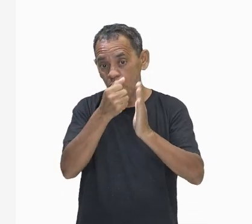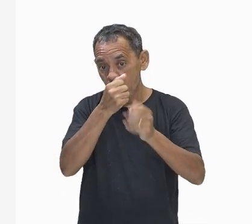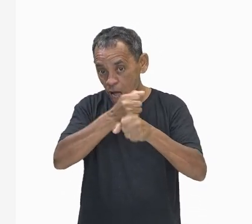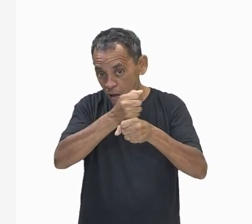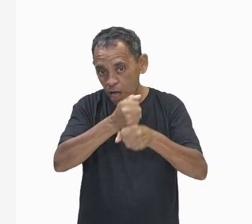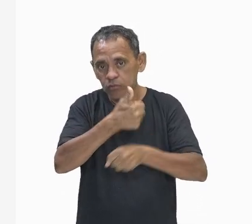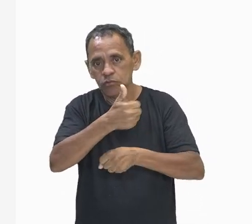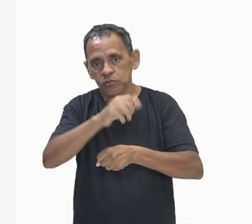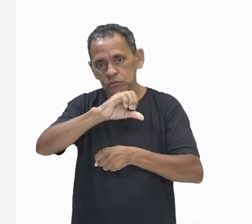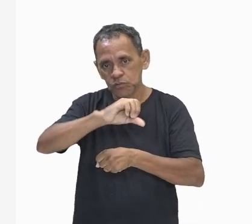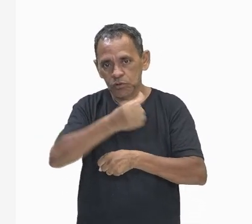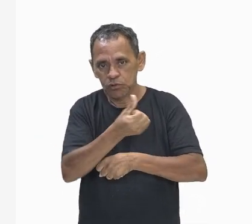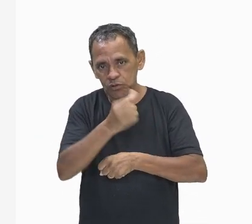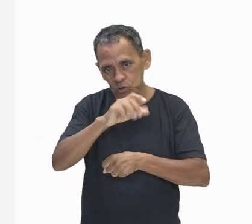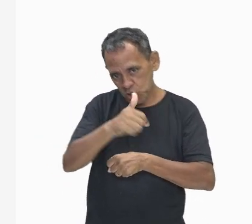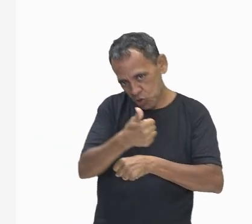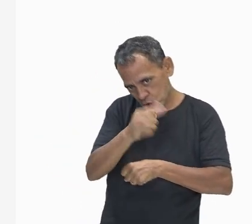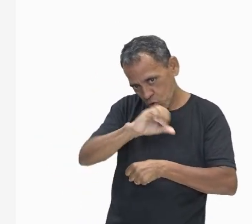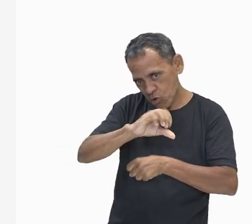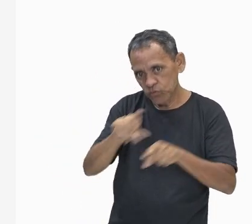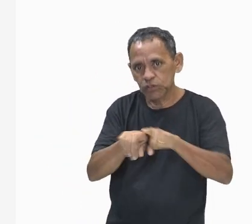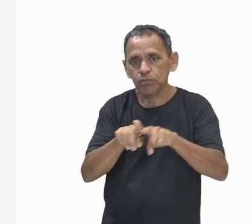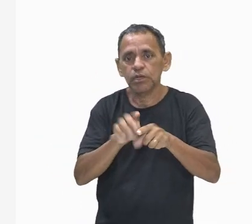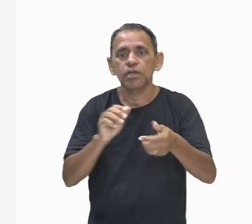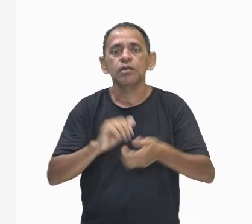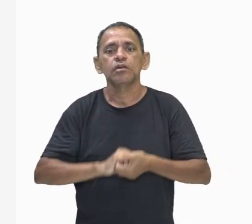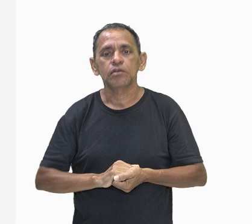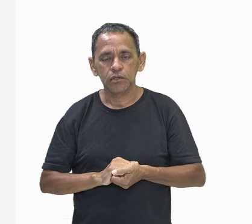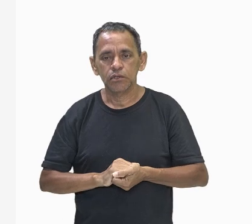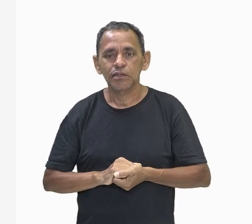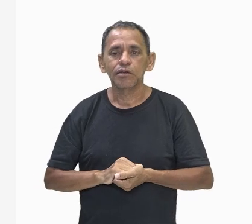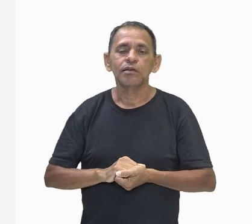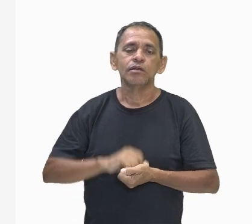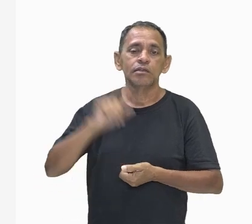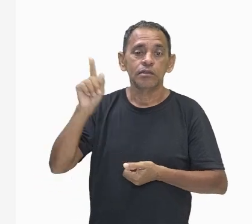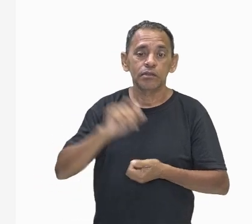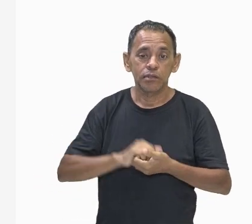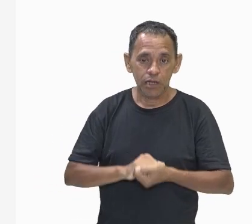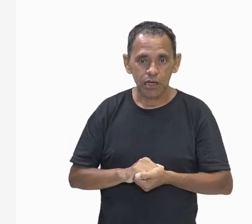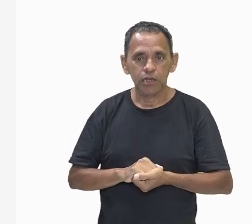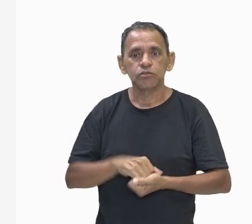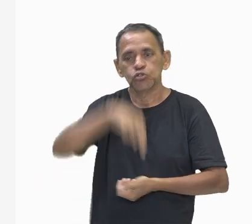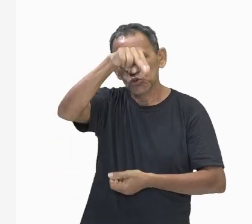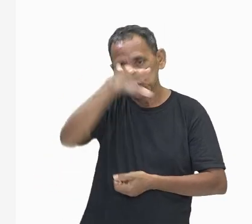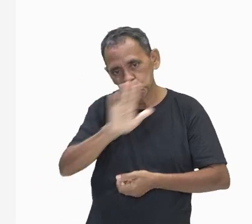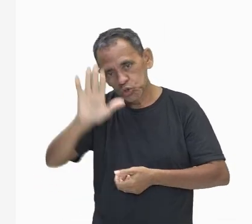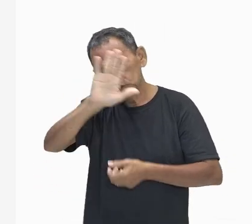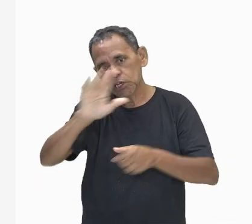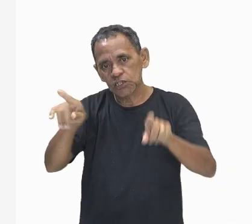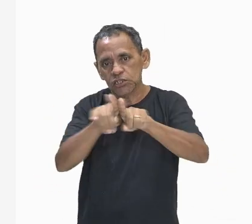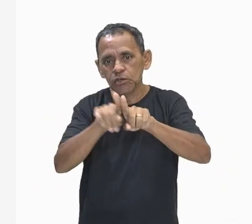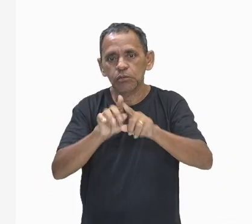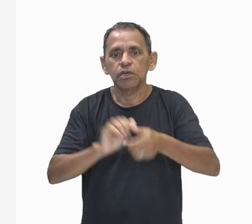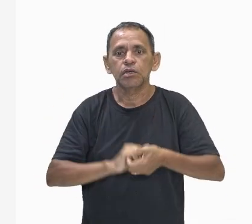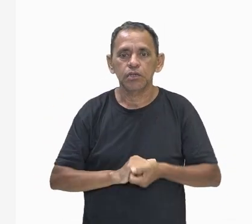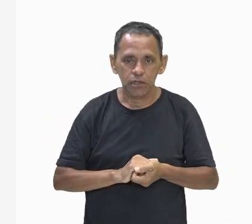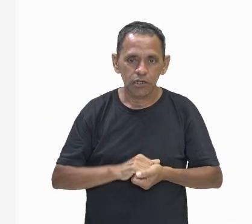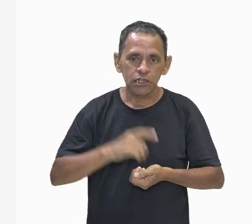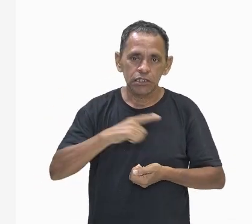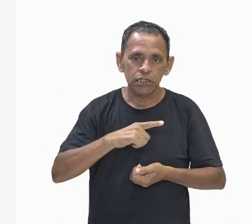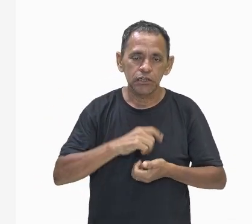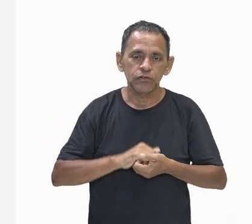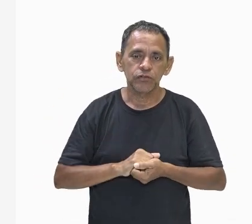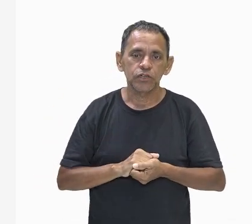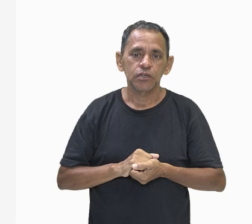feito durante um eclipse total do Sol em Sobral, no Ceará, e na ilha Príncipe, no arquipélago de São Tomé e Príncipe.